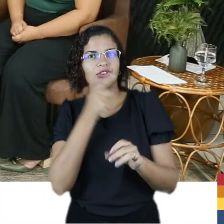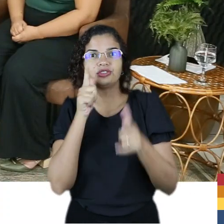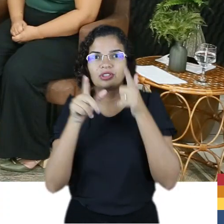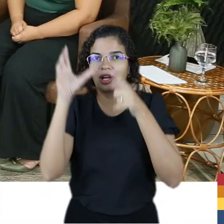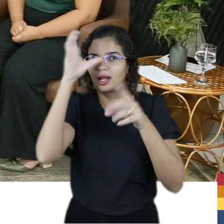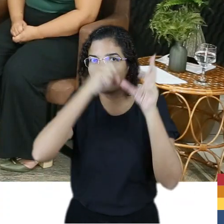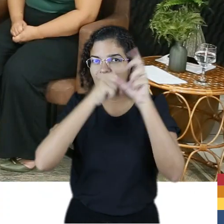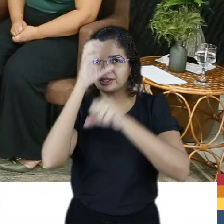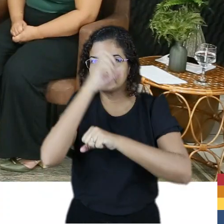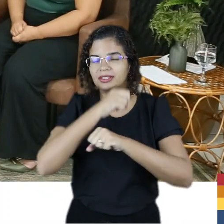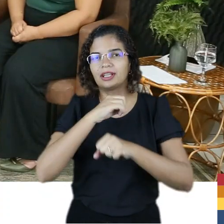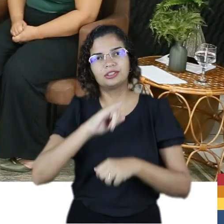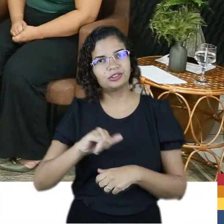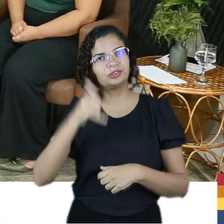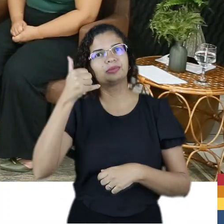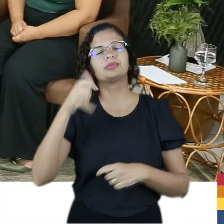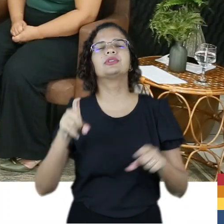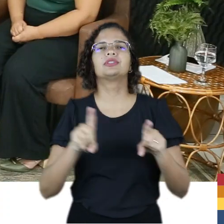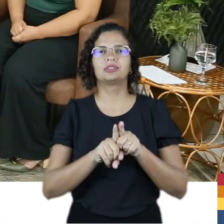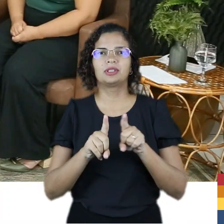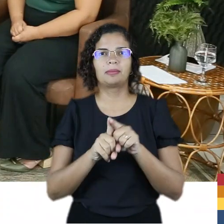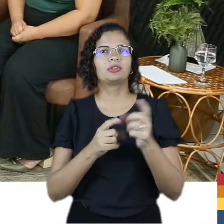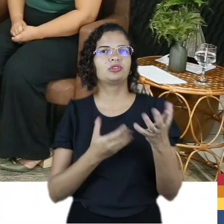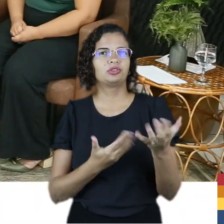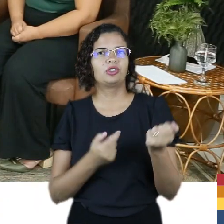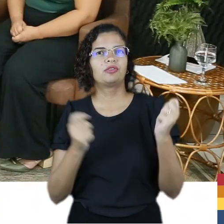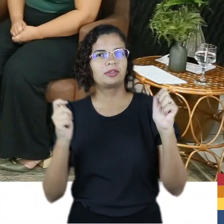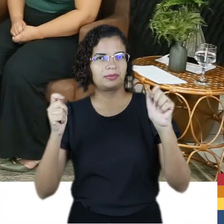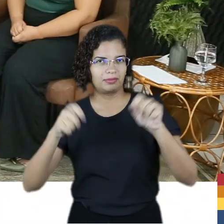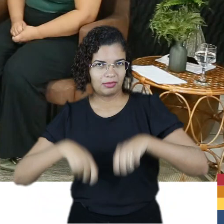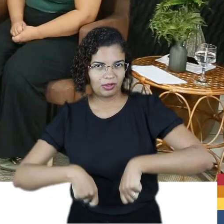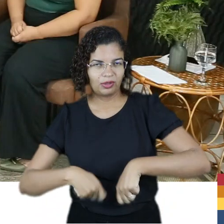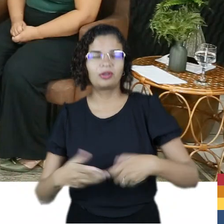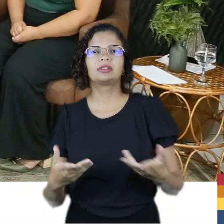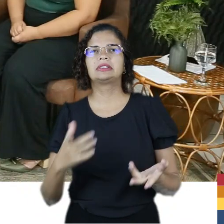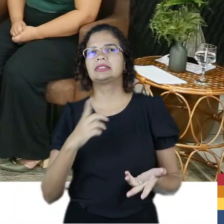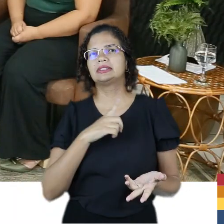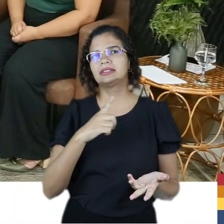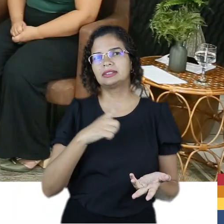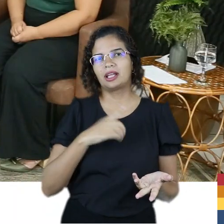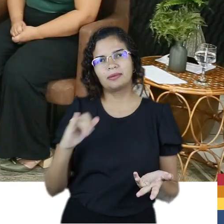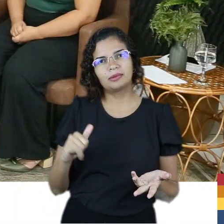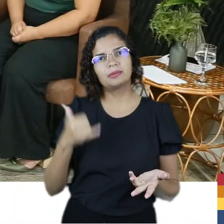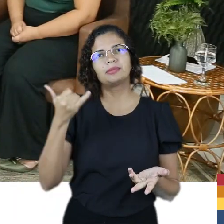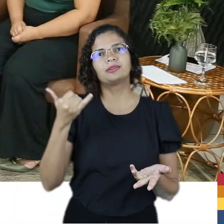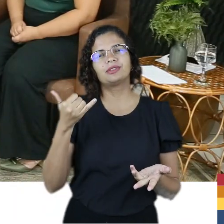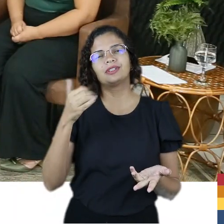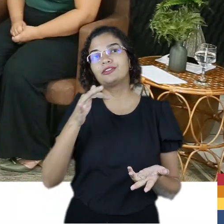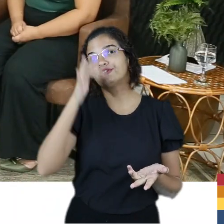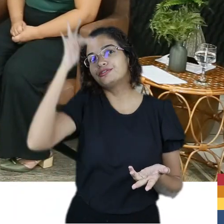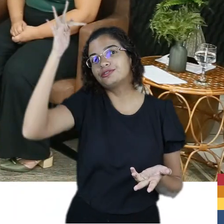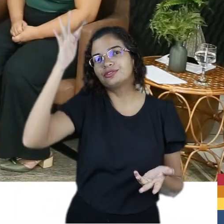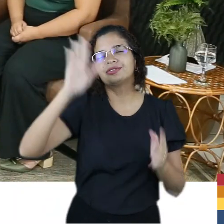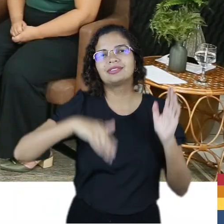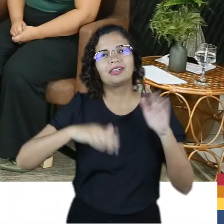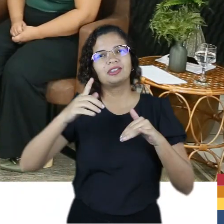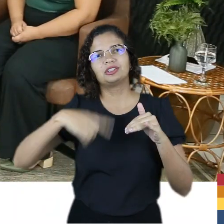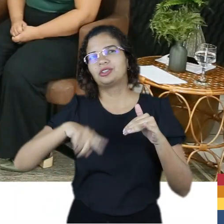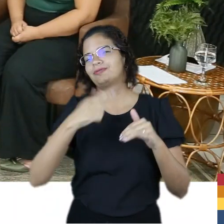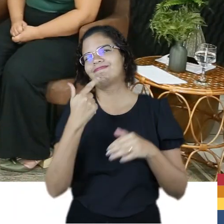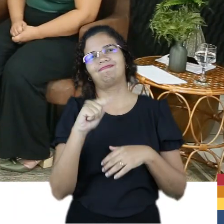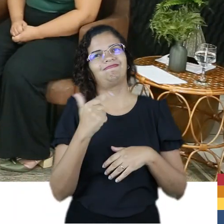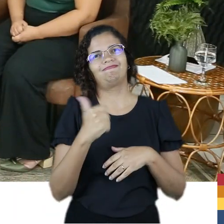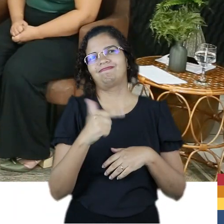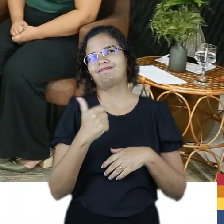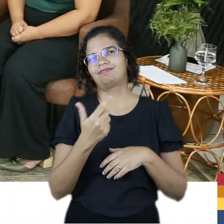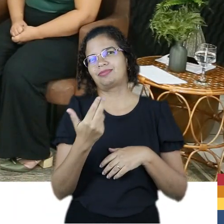jovem ele possa ter uma oportunidade quem sabe nós não tivemos lá atrás com essa mesma qualificação com essa mesma qualidade de